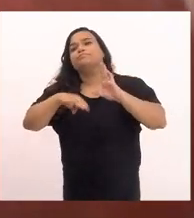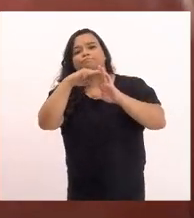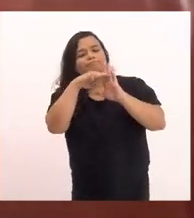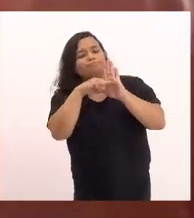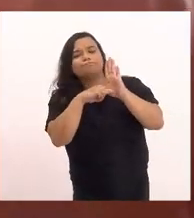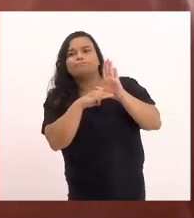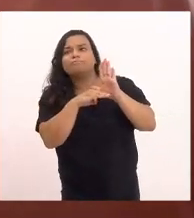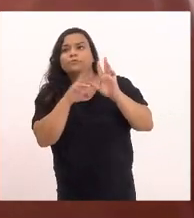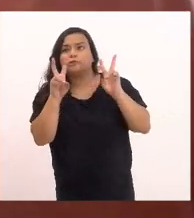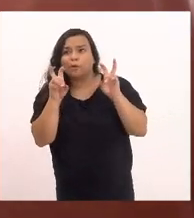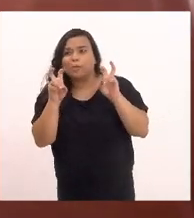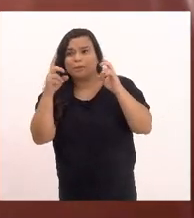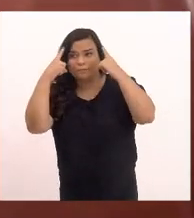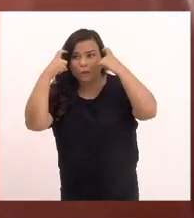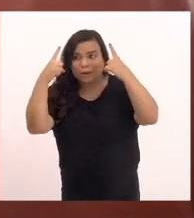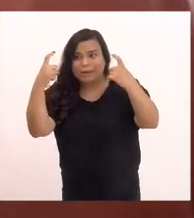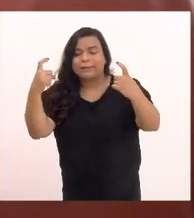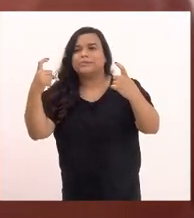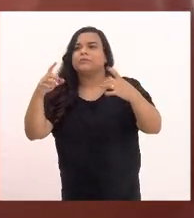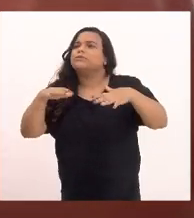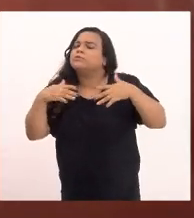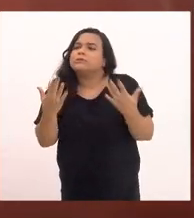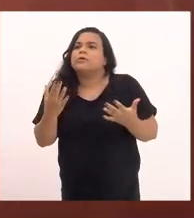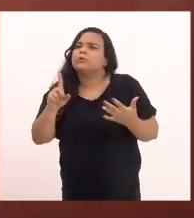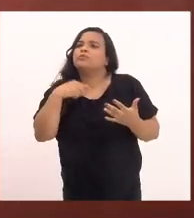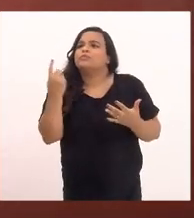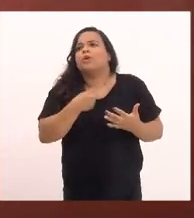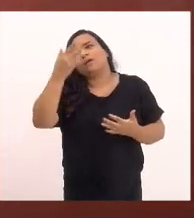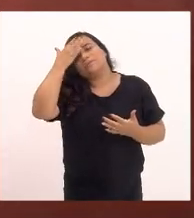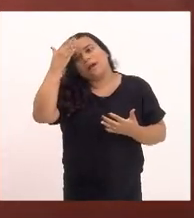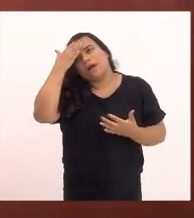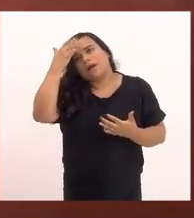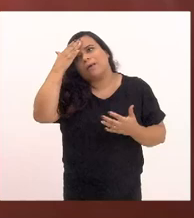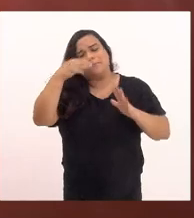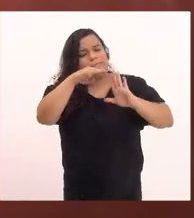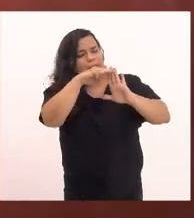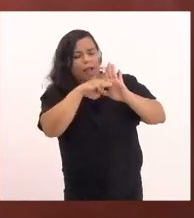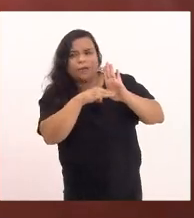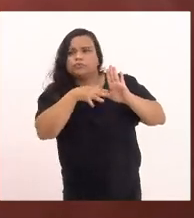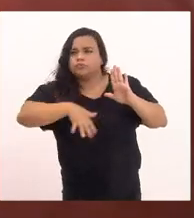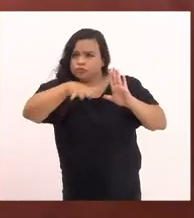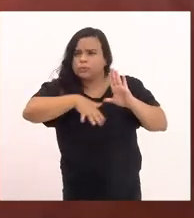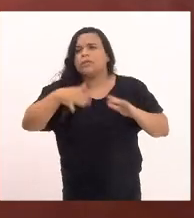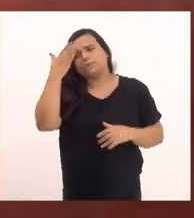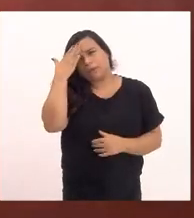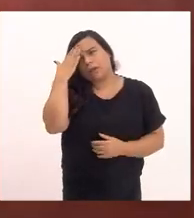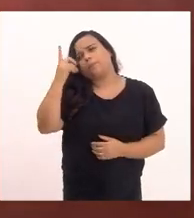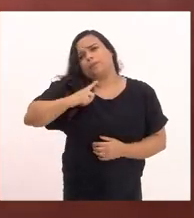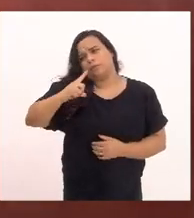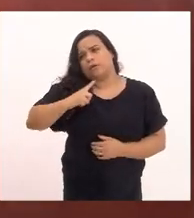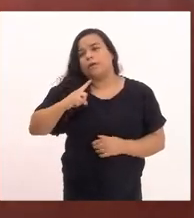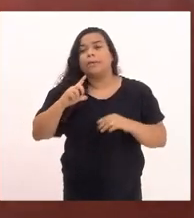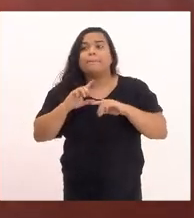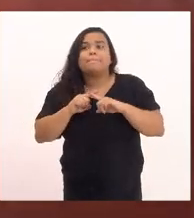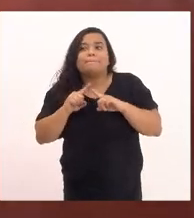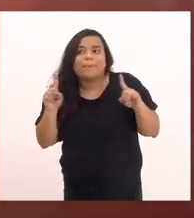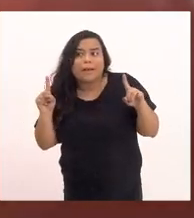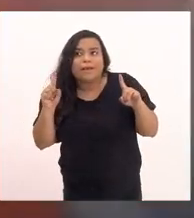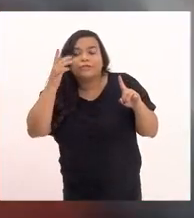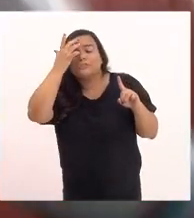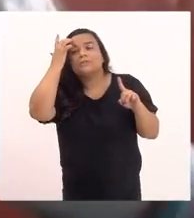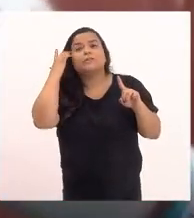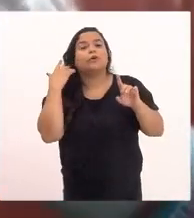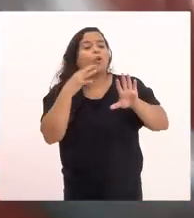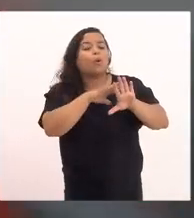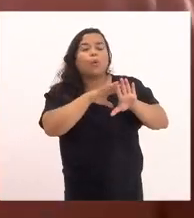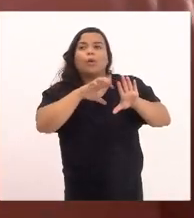violência, né? Então, é claro que nós sabemos esses dados no geral. Mas, concretamente, como isso vai